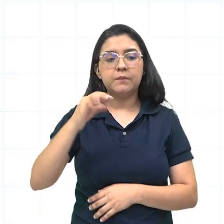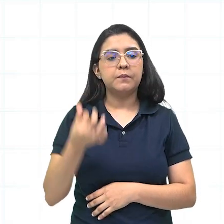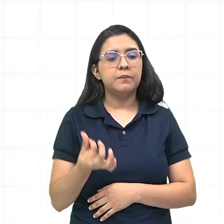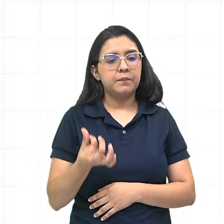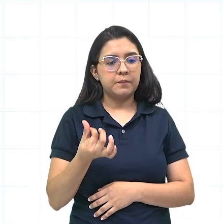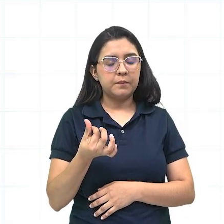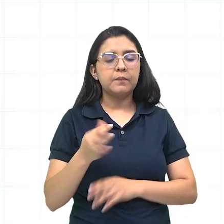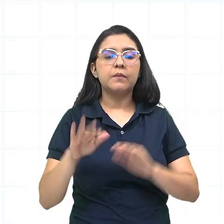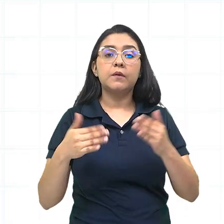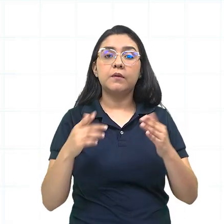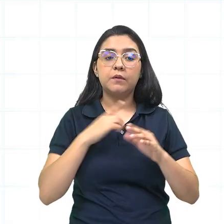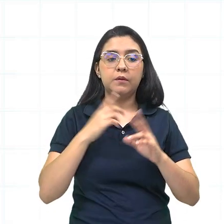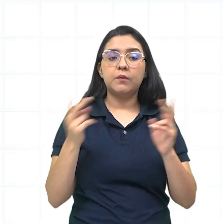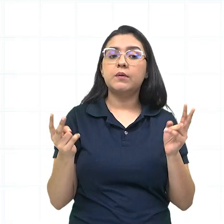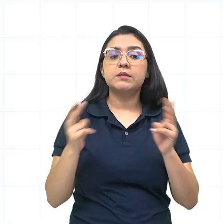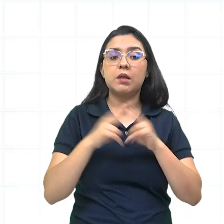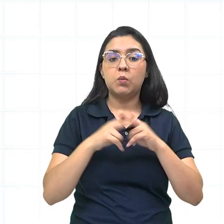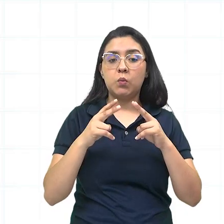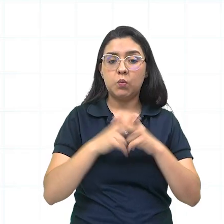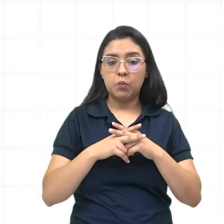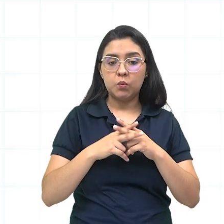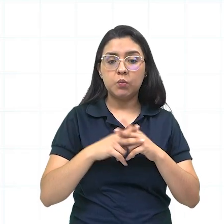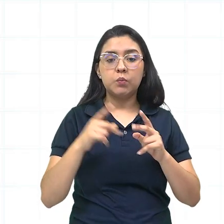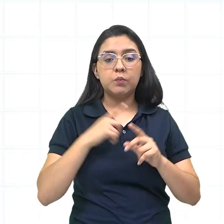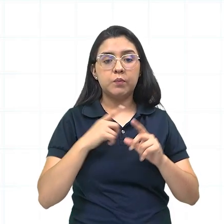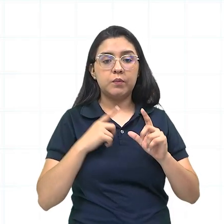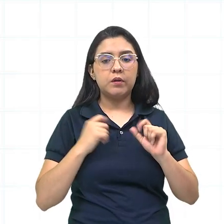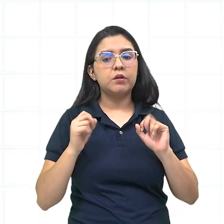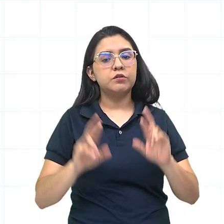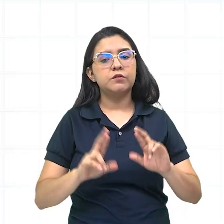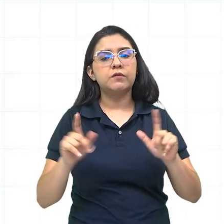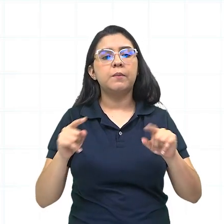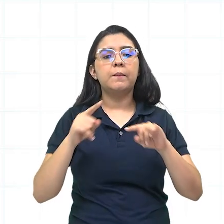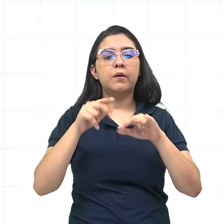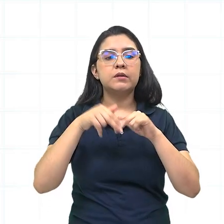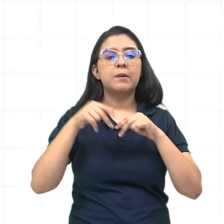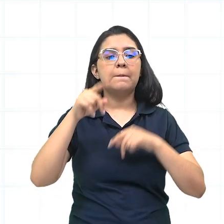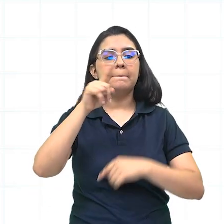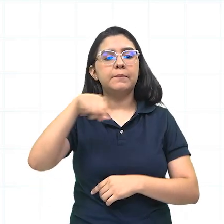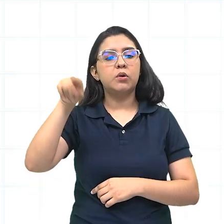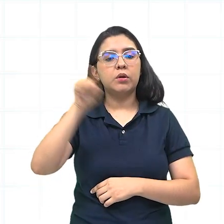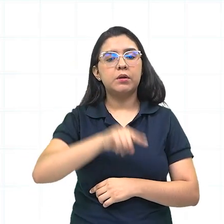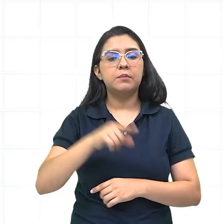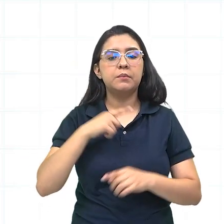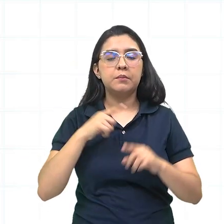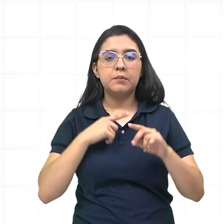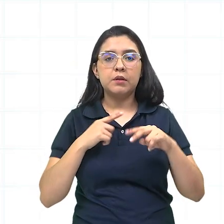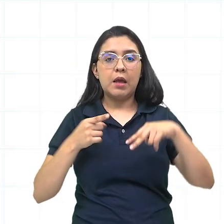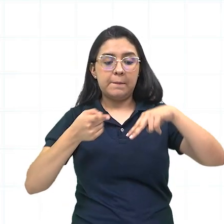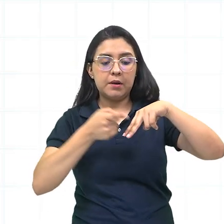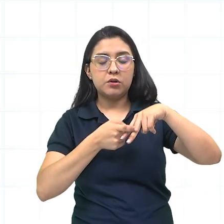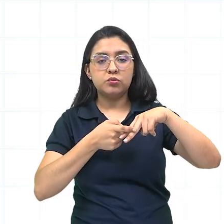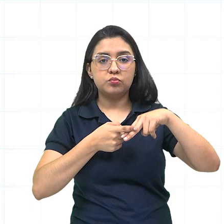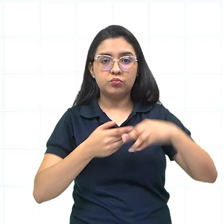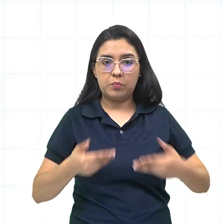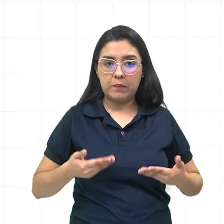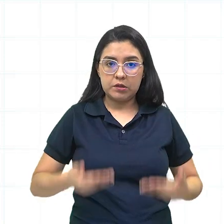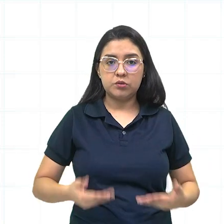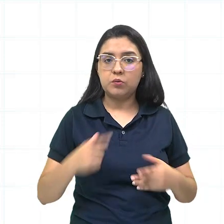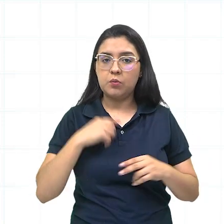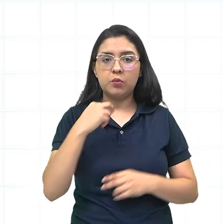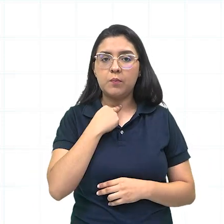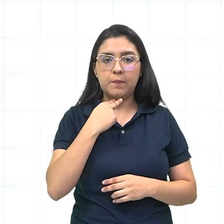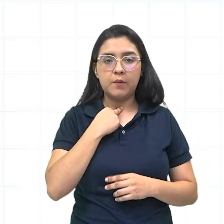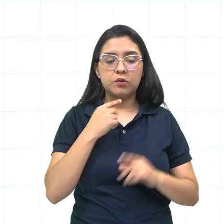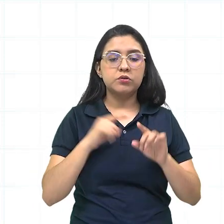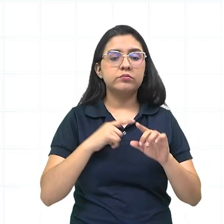1896. A luta greco-romana se distingue pela proibição de ataques abaixo da cintura, o que